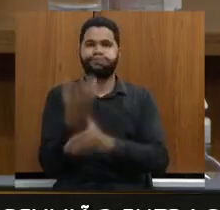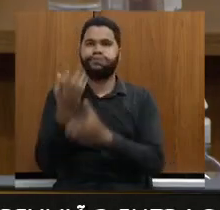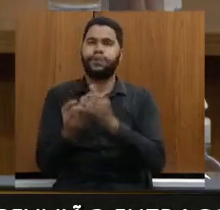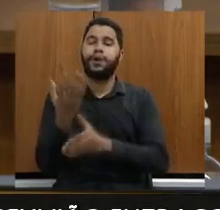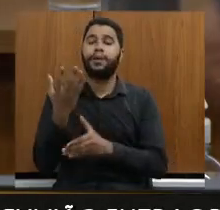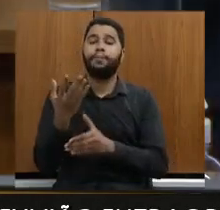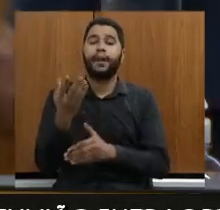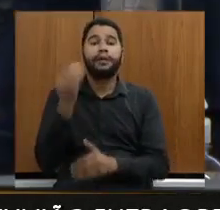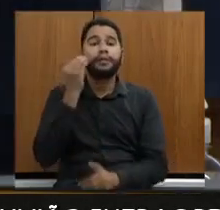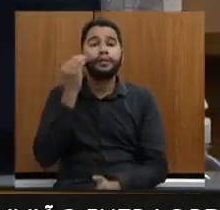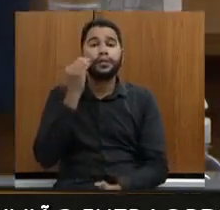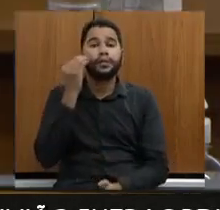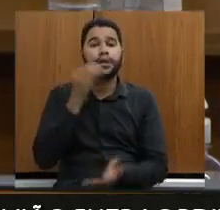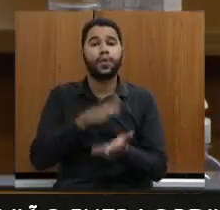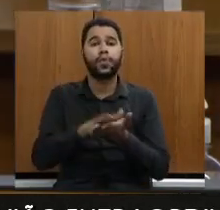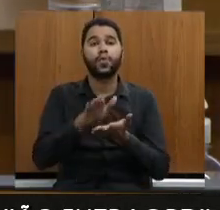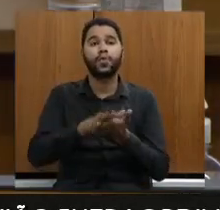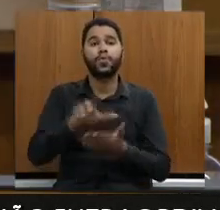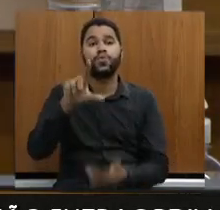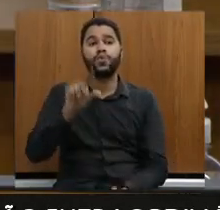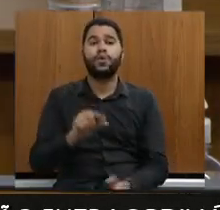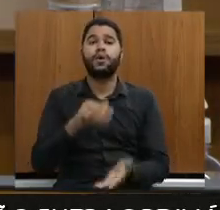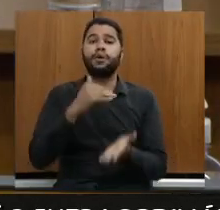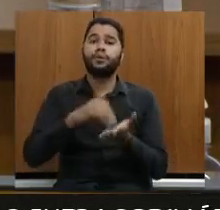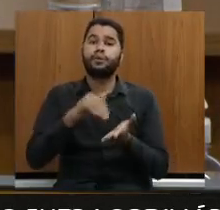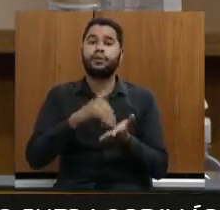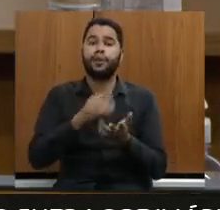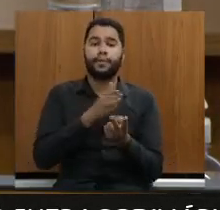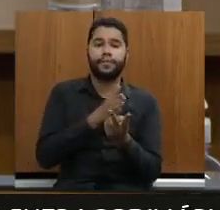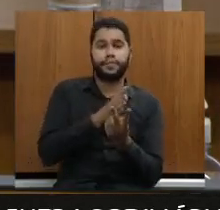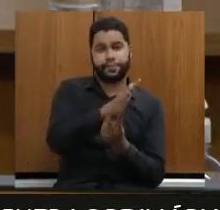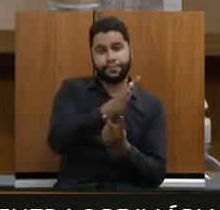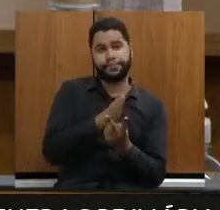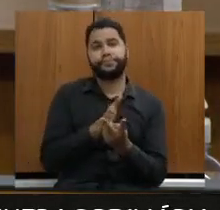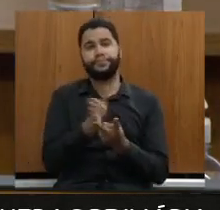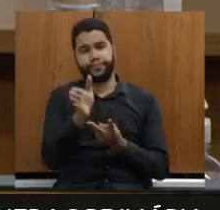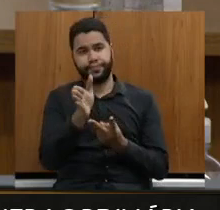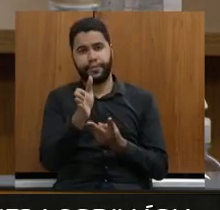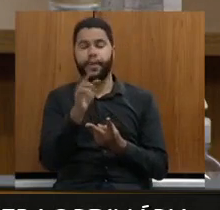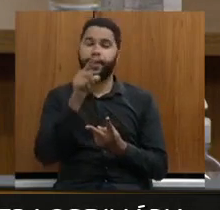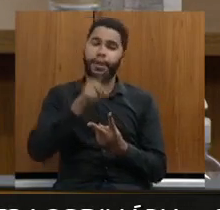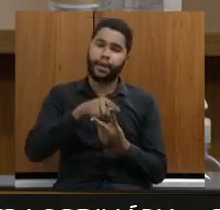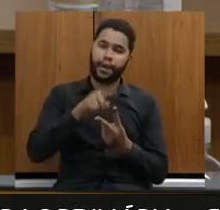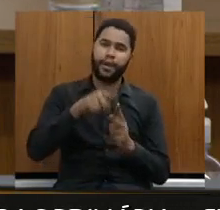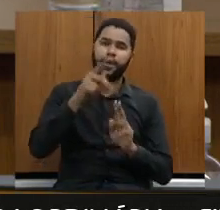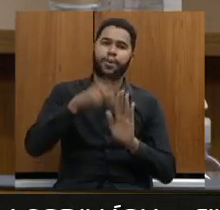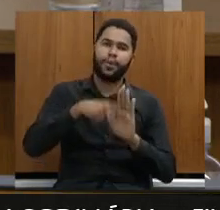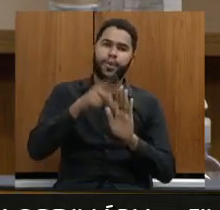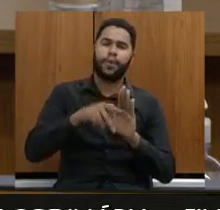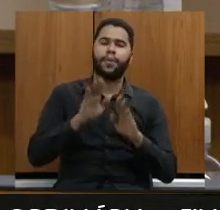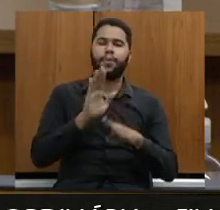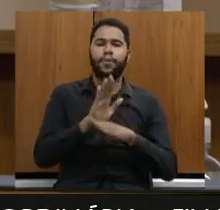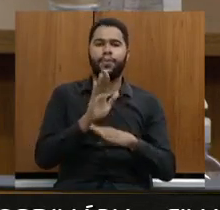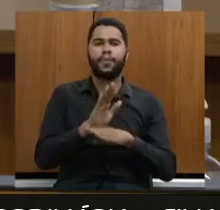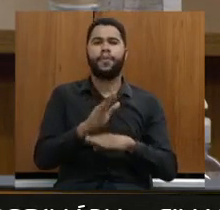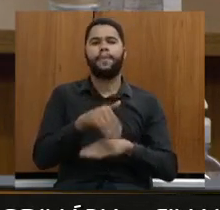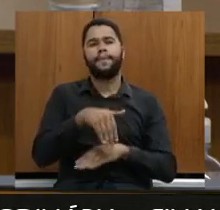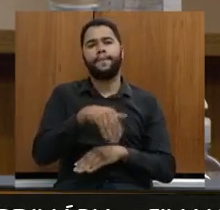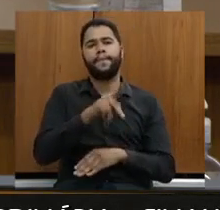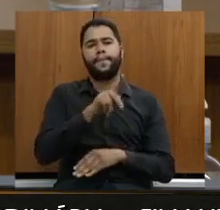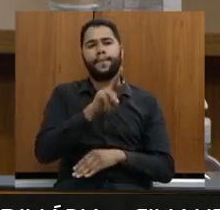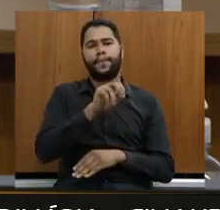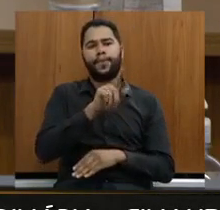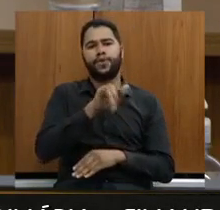redução de custos estão Nossa secretaria trabalha com essas duas vertentes como o programa a médica com programa mais